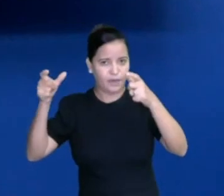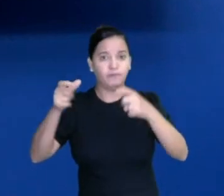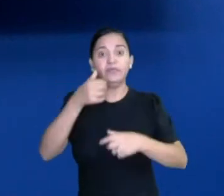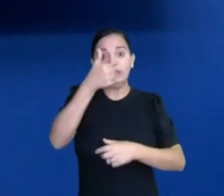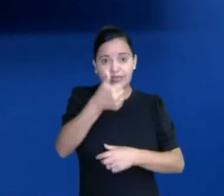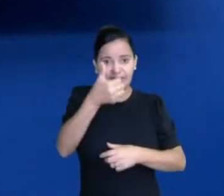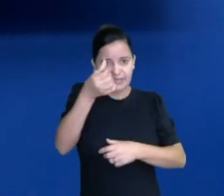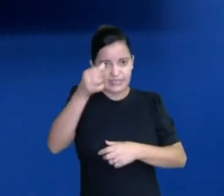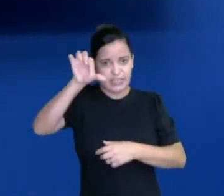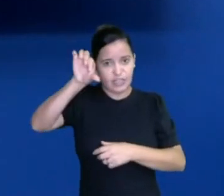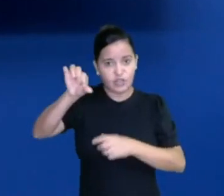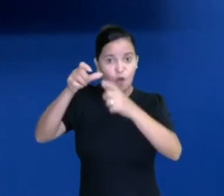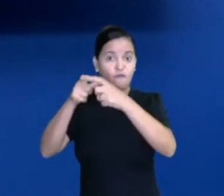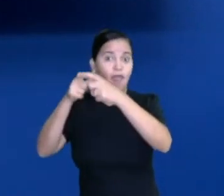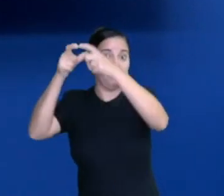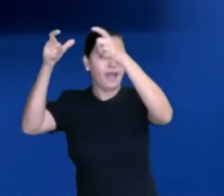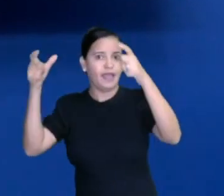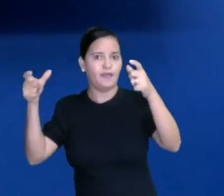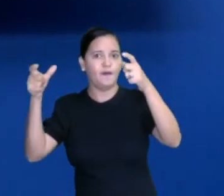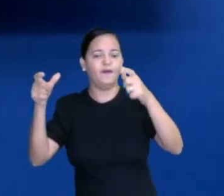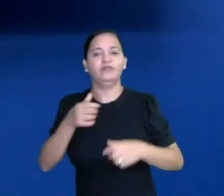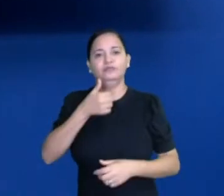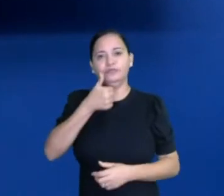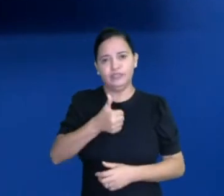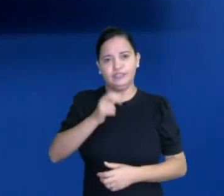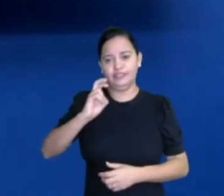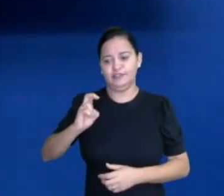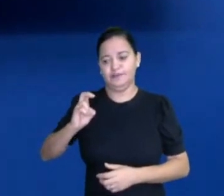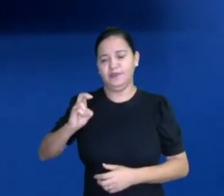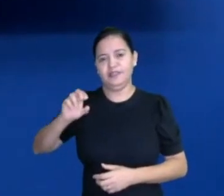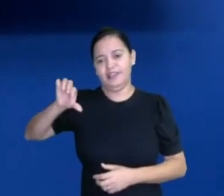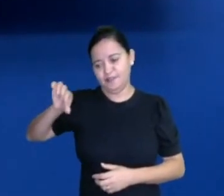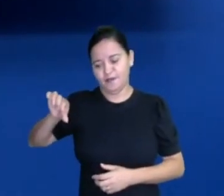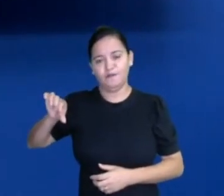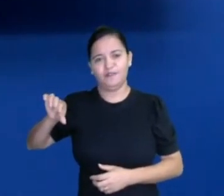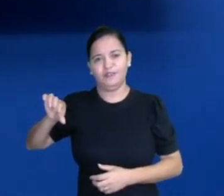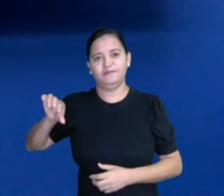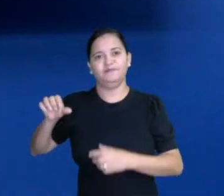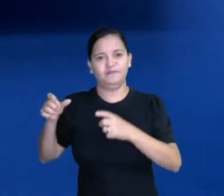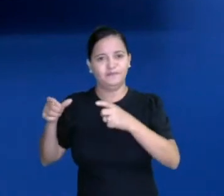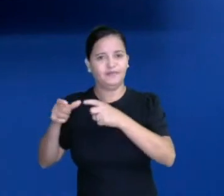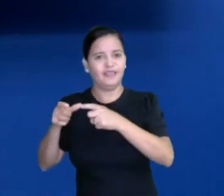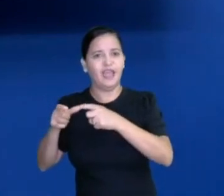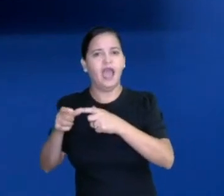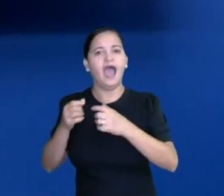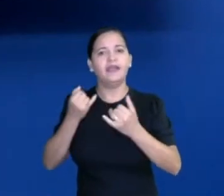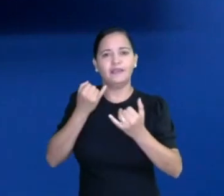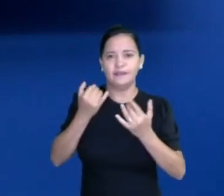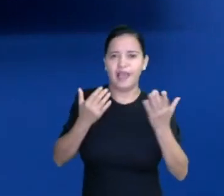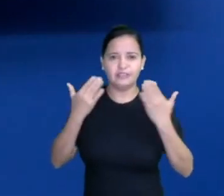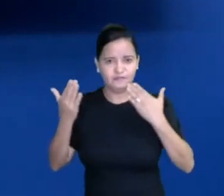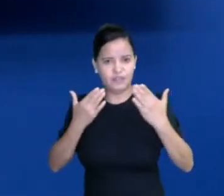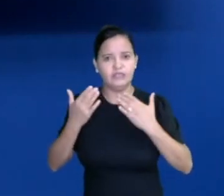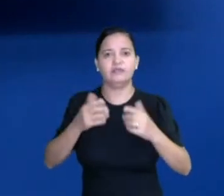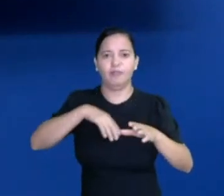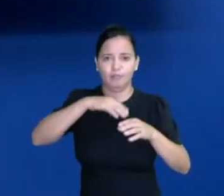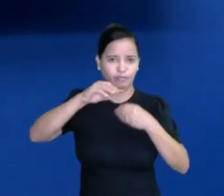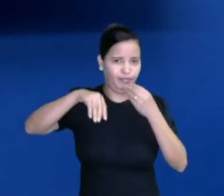169, na realidade, é maior do que 159, tá? Como os números são parecidinhos, a gente às vezes troca na fala,